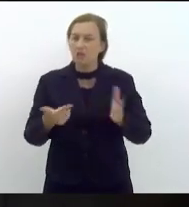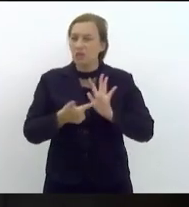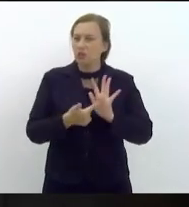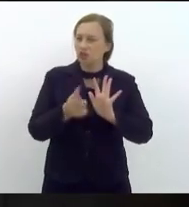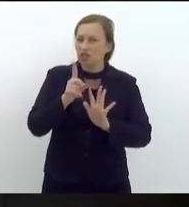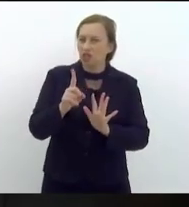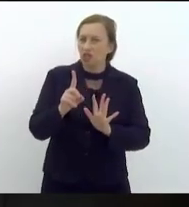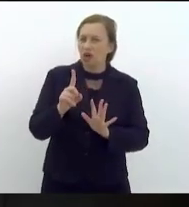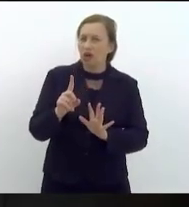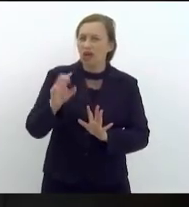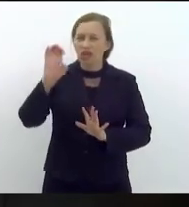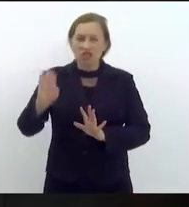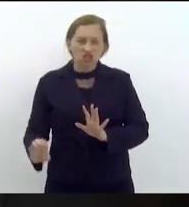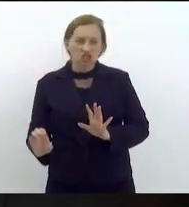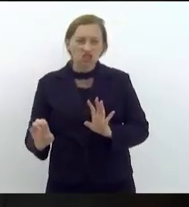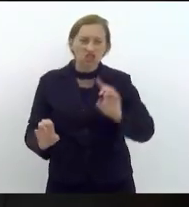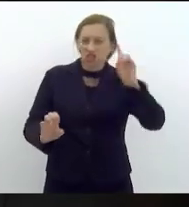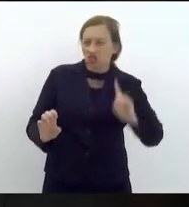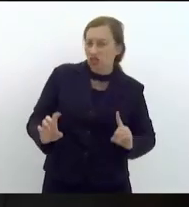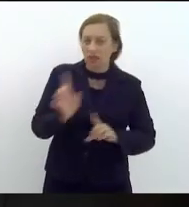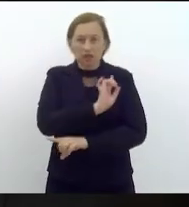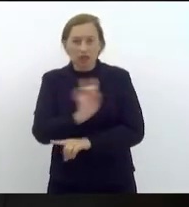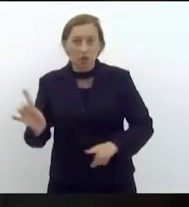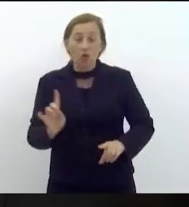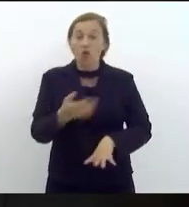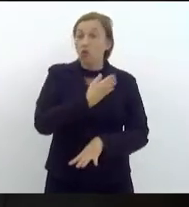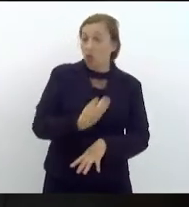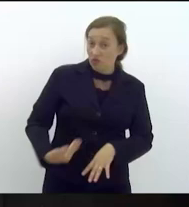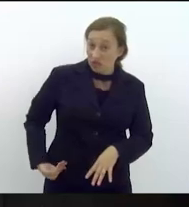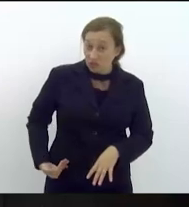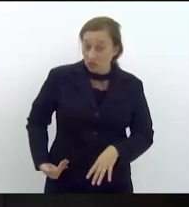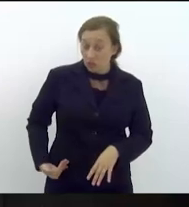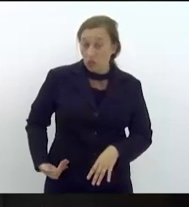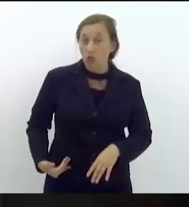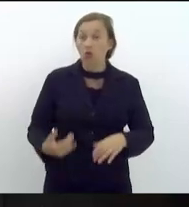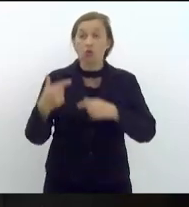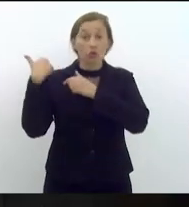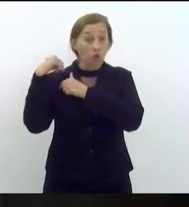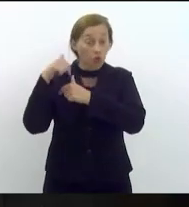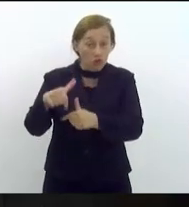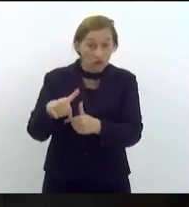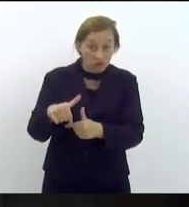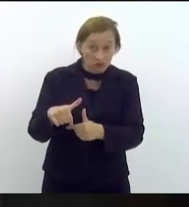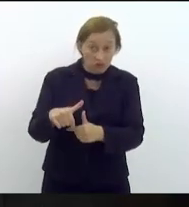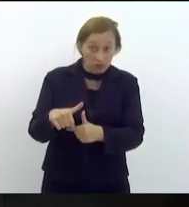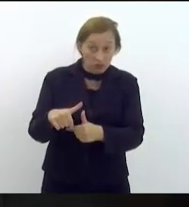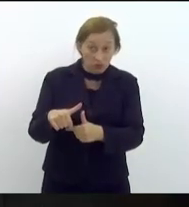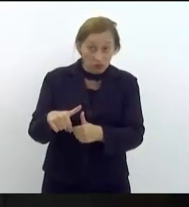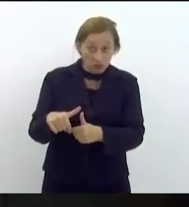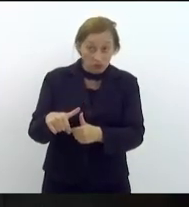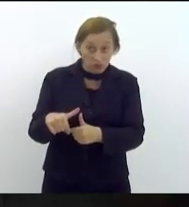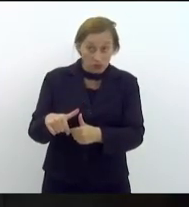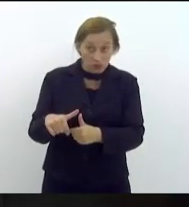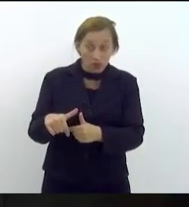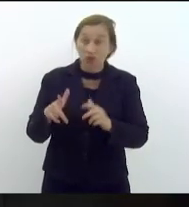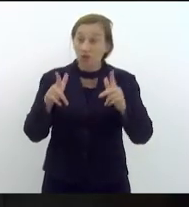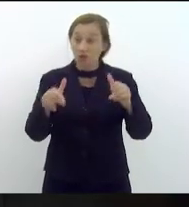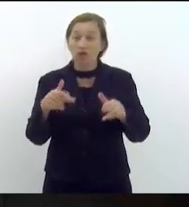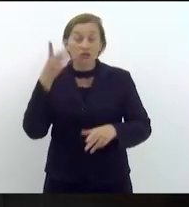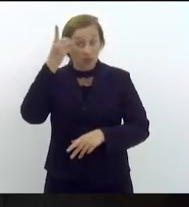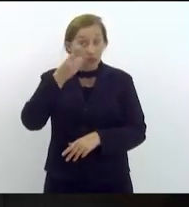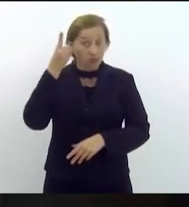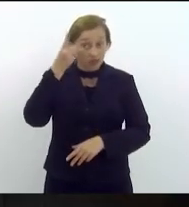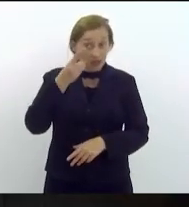de esquerda direita que um governador conservador Ao estilo que o deputado Amorim